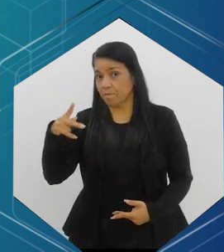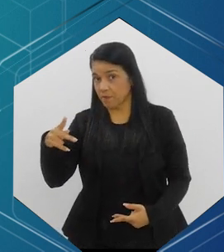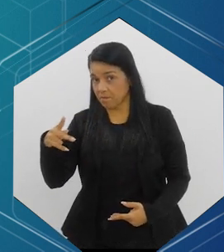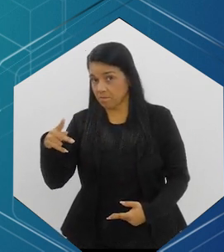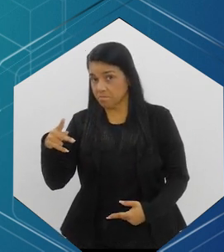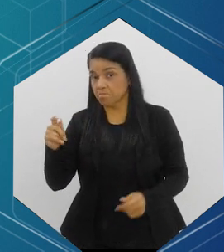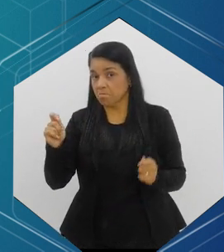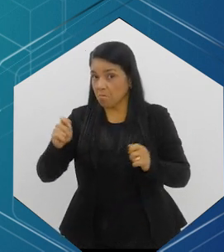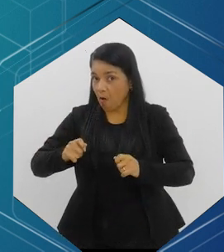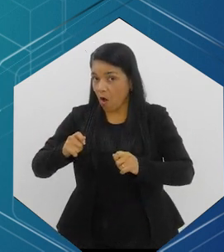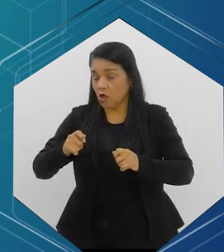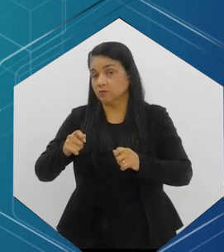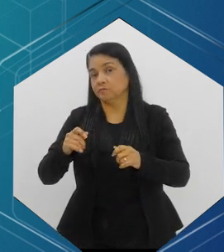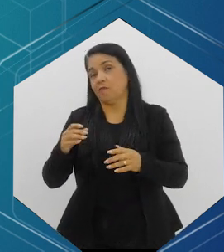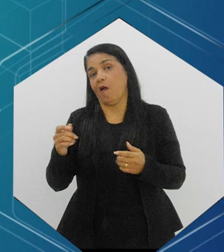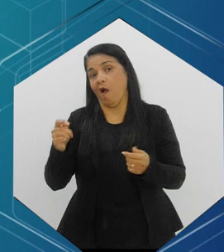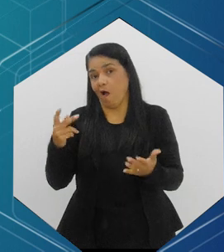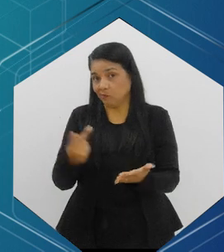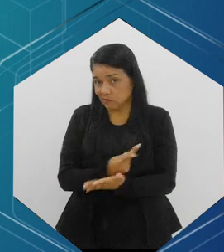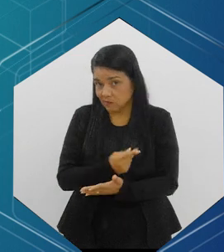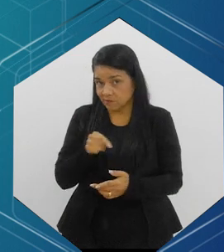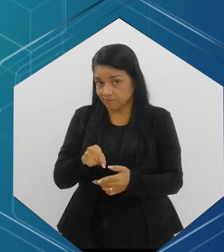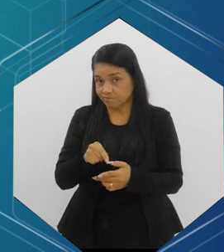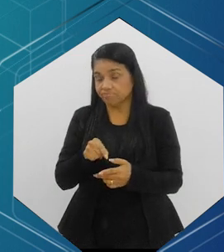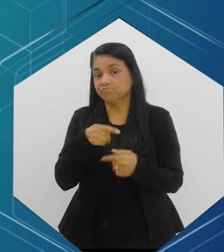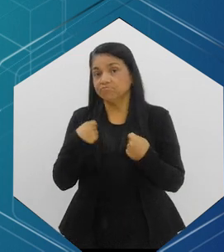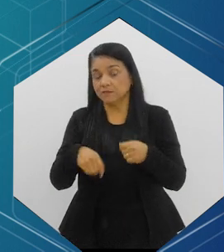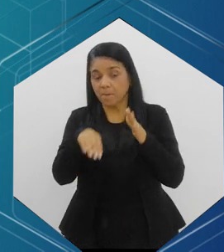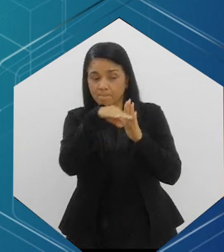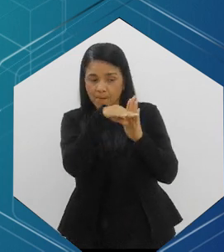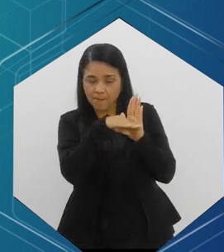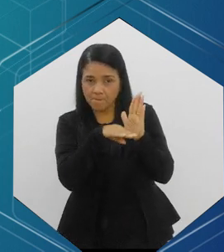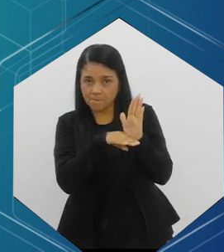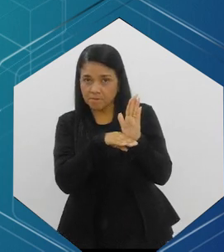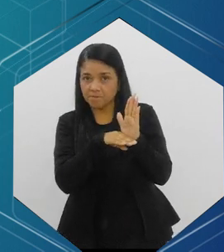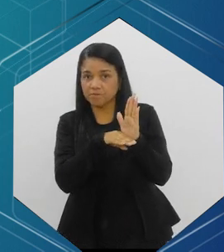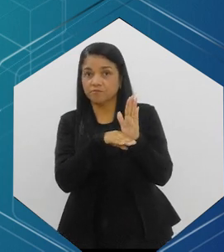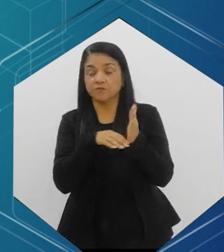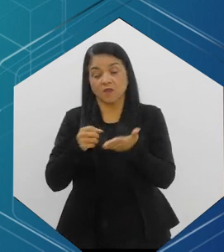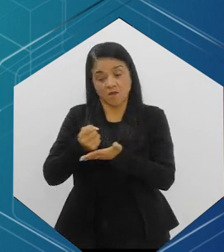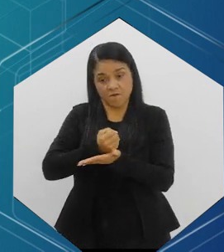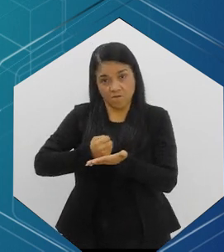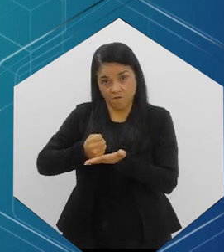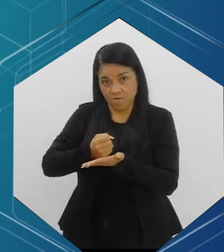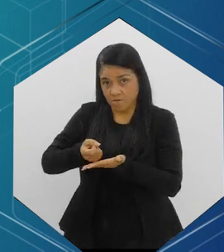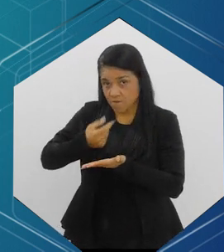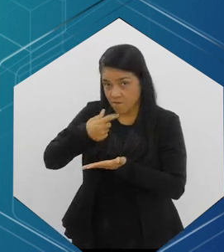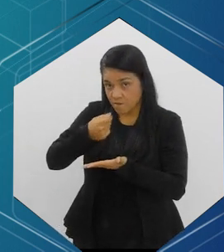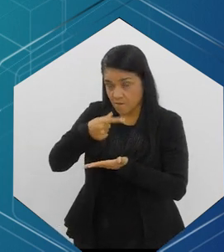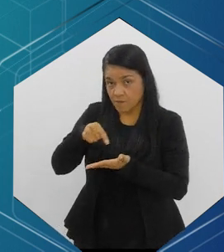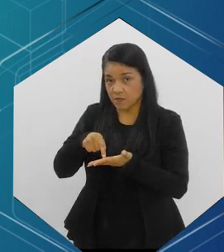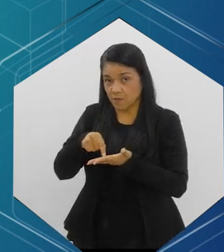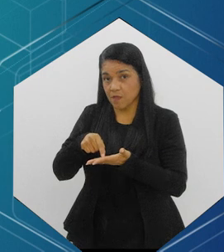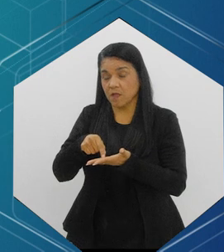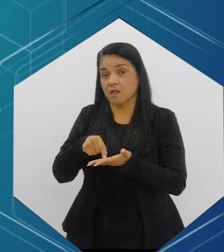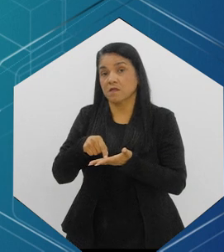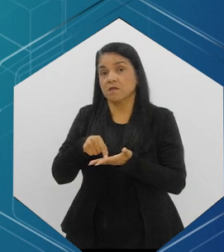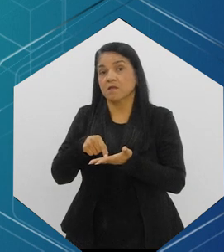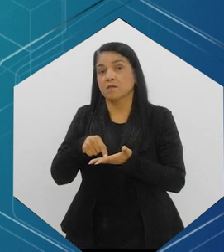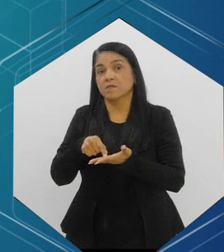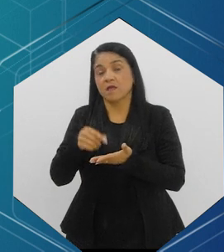venosa profunda. Para isso, a gente tem alguns protocolos, mecânicos e farmacológicos, né?